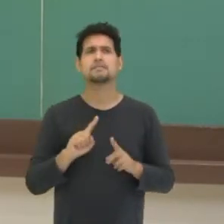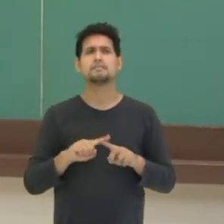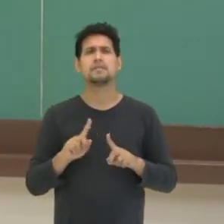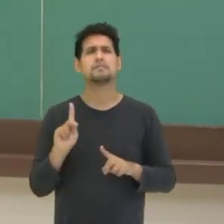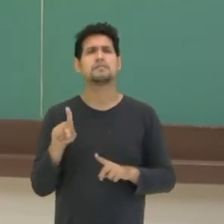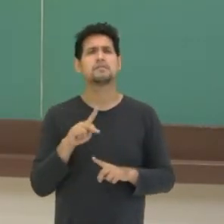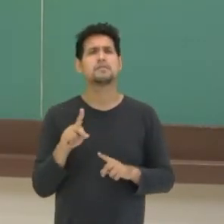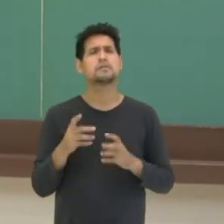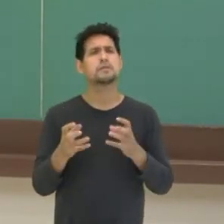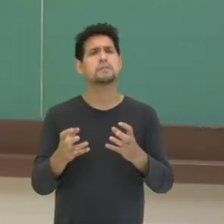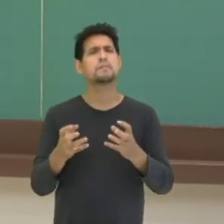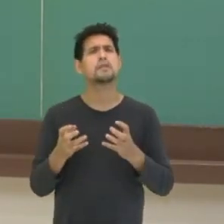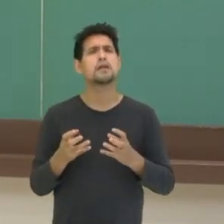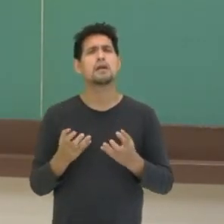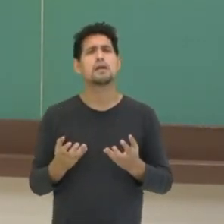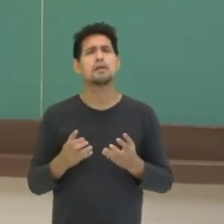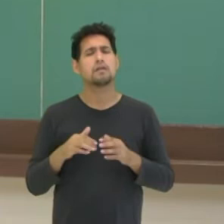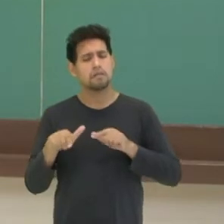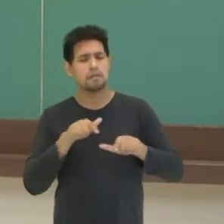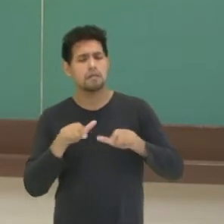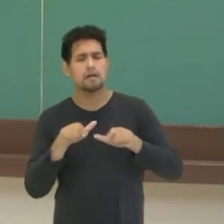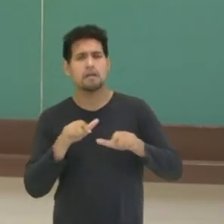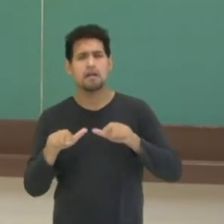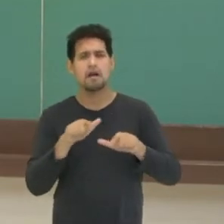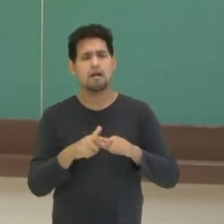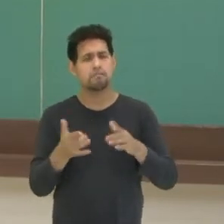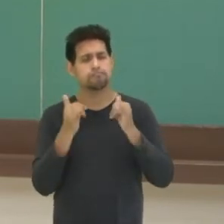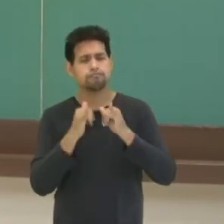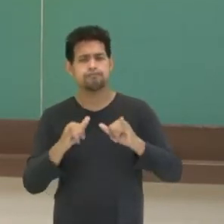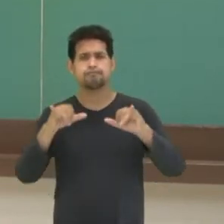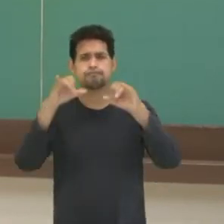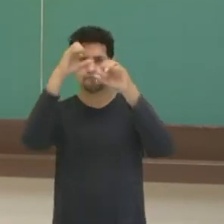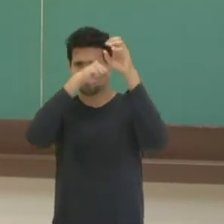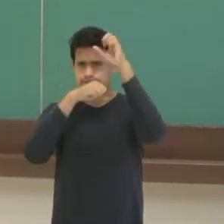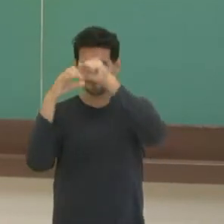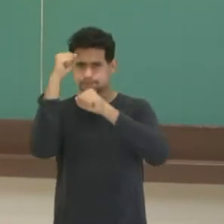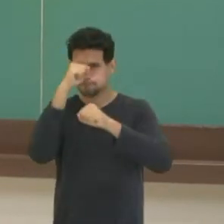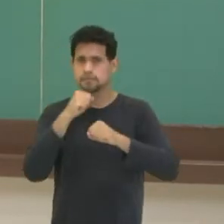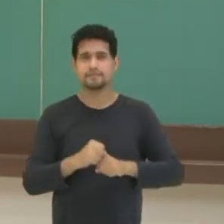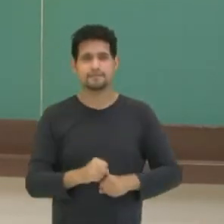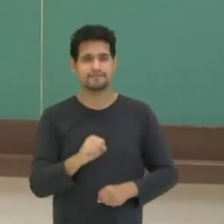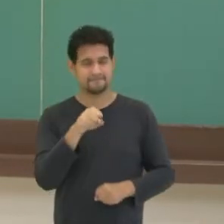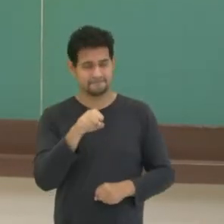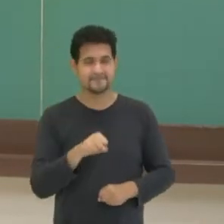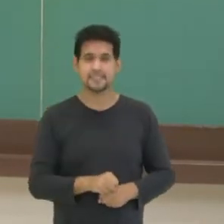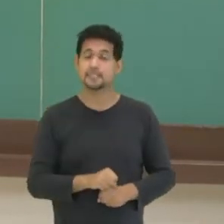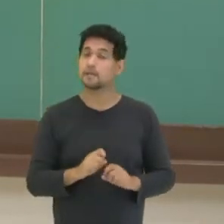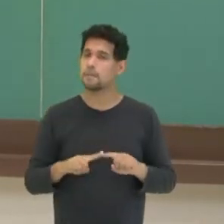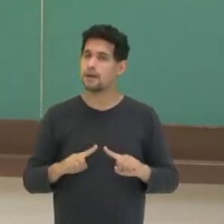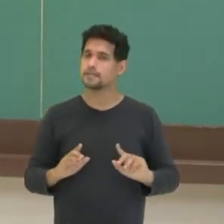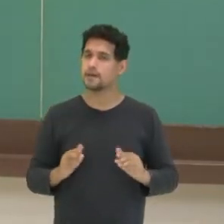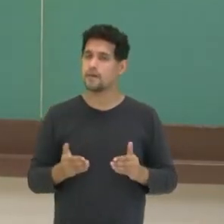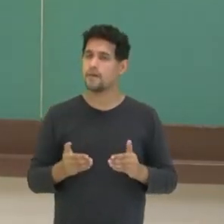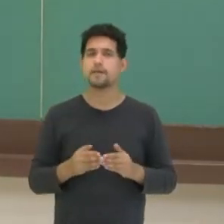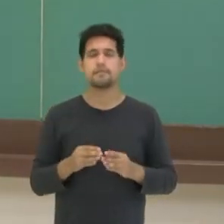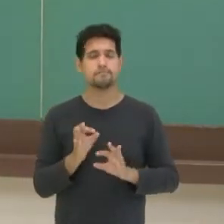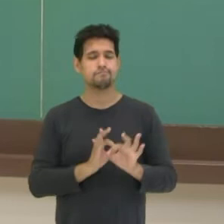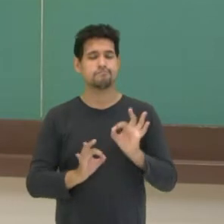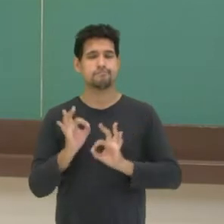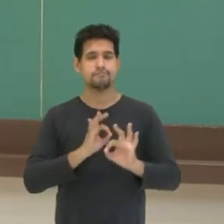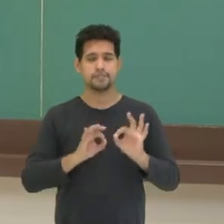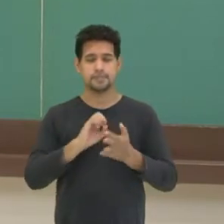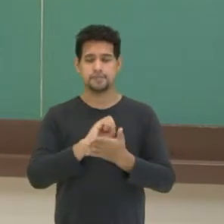Professor, eu quero, professor, trabalhar essas informações, professor. Sim, e é para isso que eu preparei